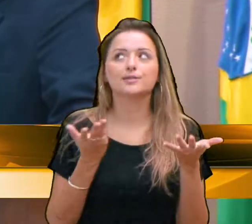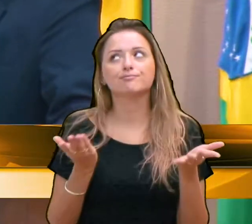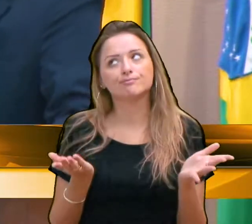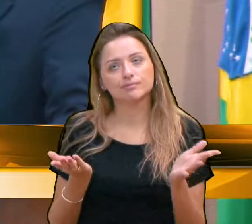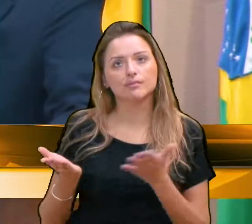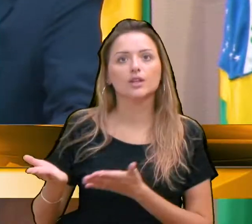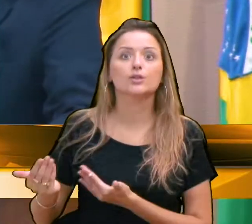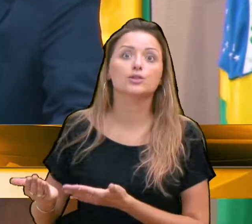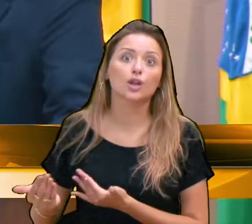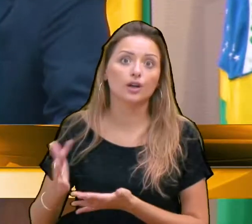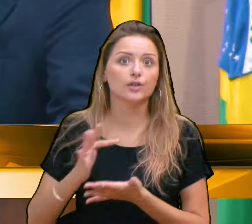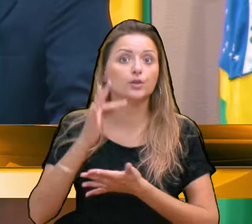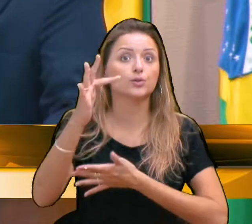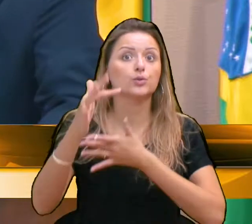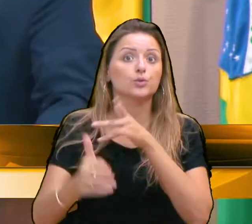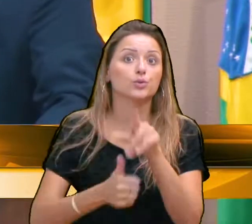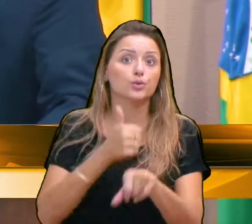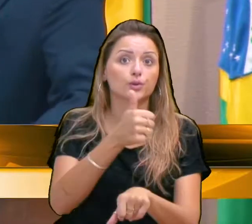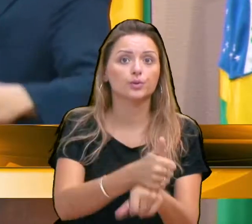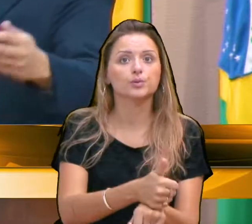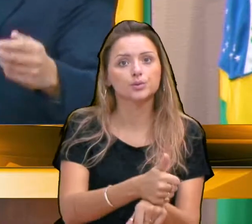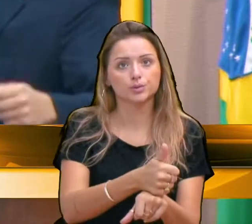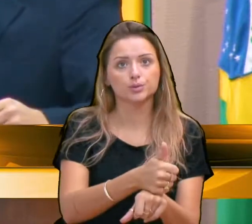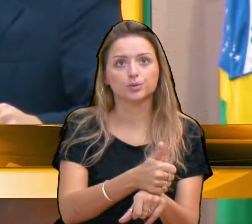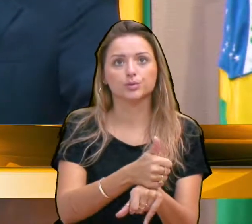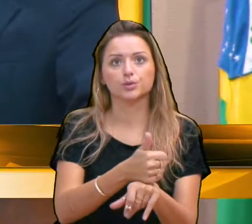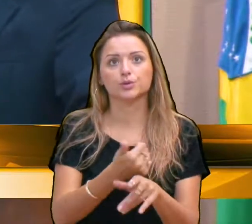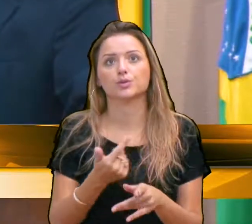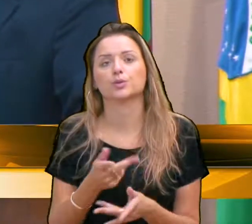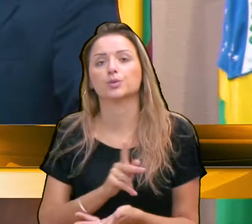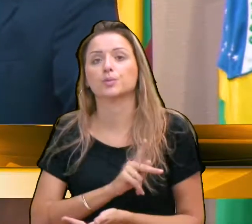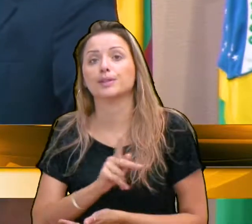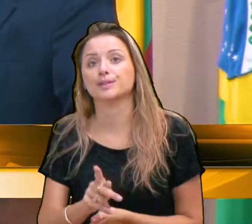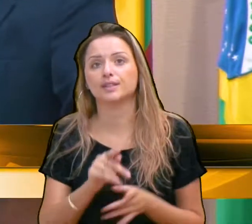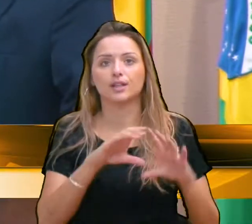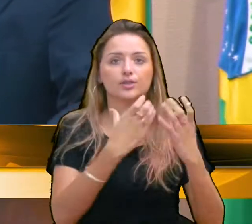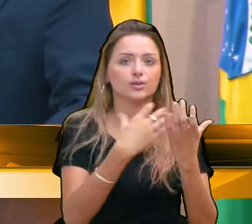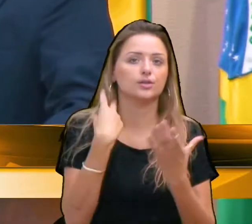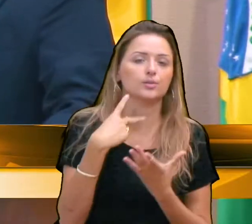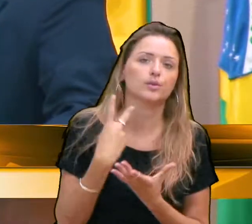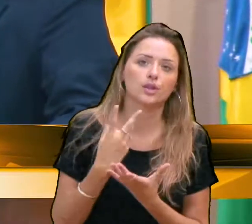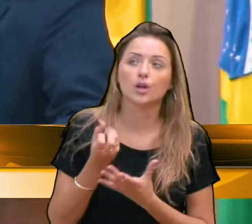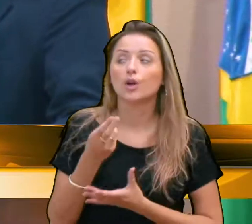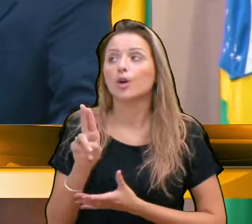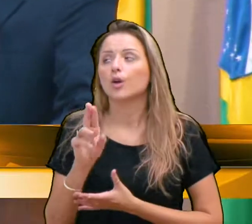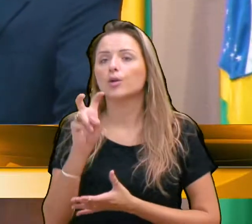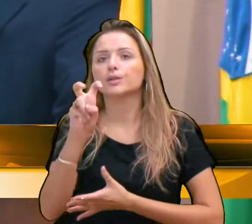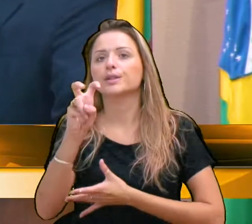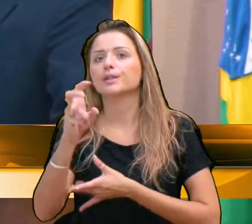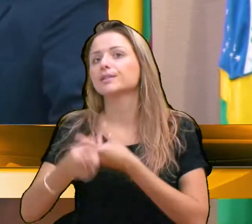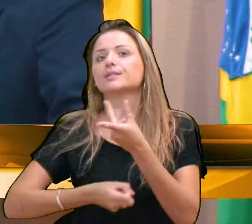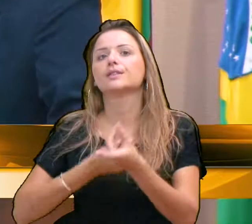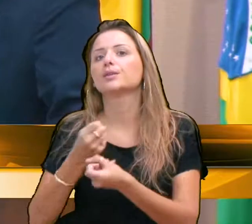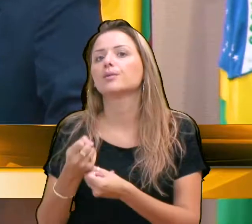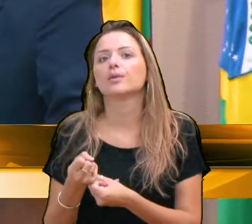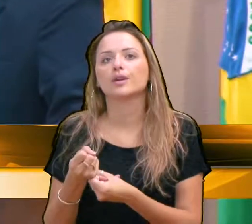de 5 anos vão substituir o presidente que aqui está na Câmara, daqui de 5 anos vão assumir uma grande